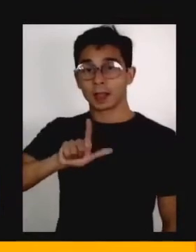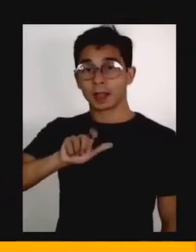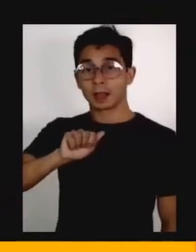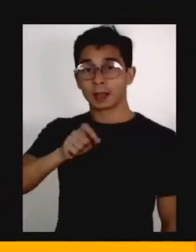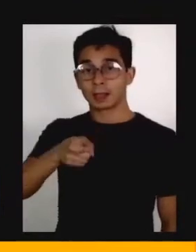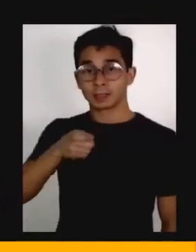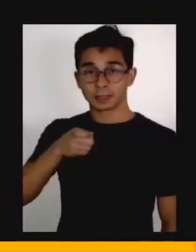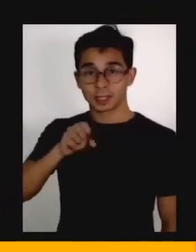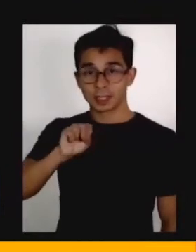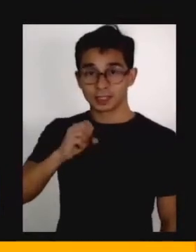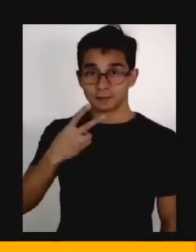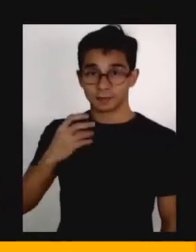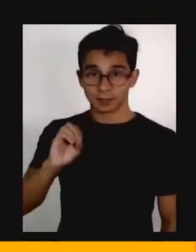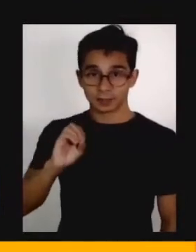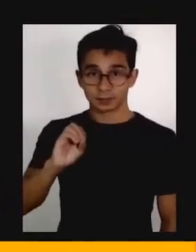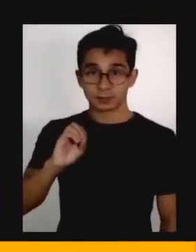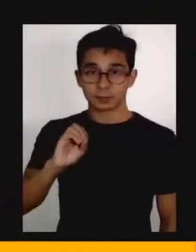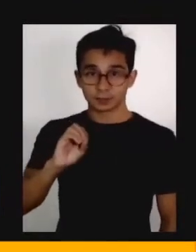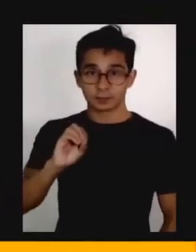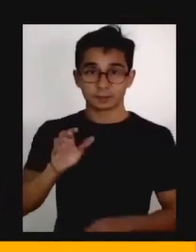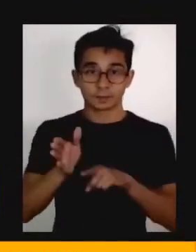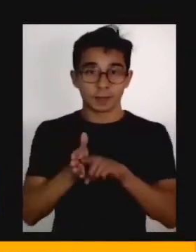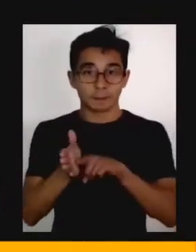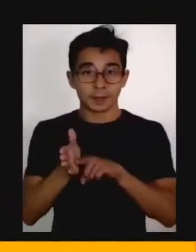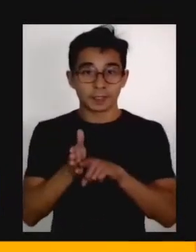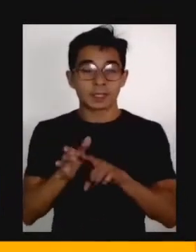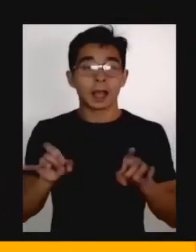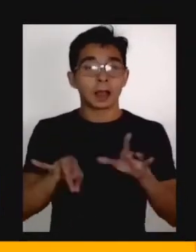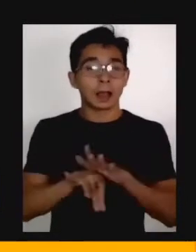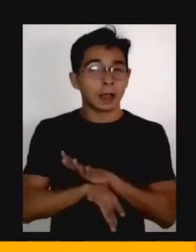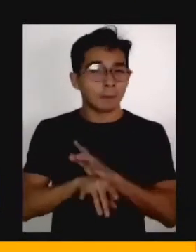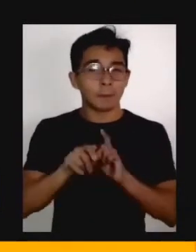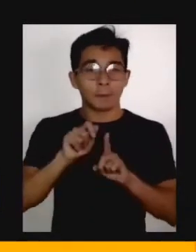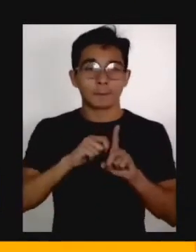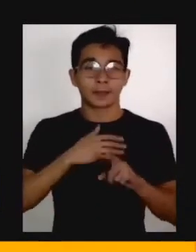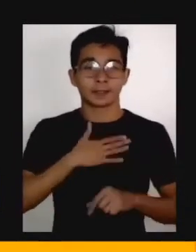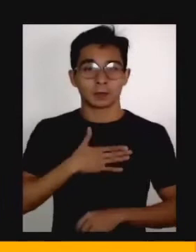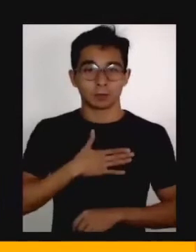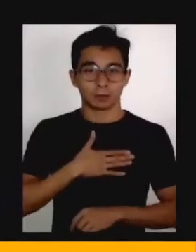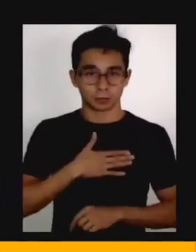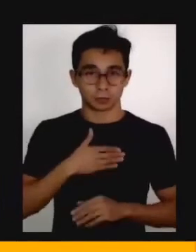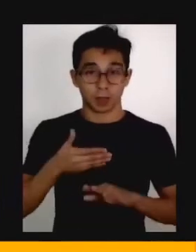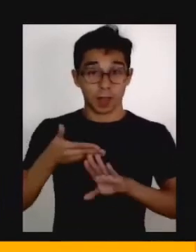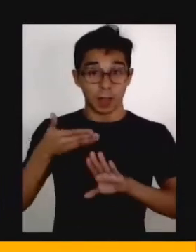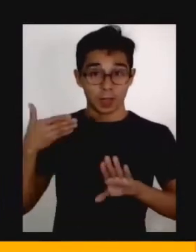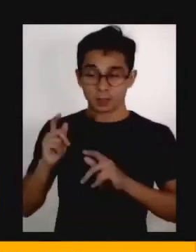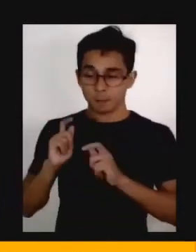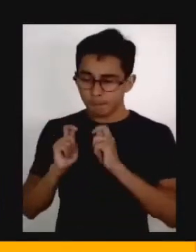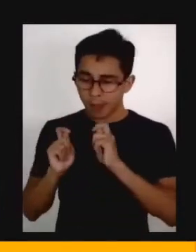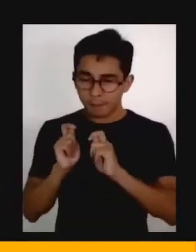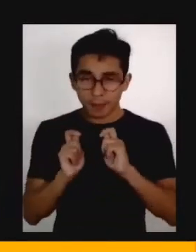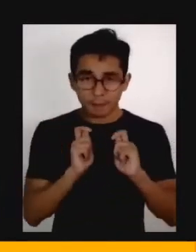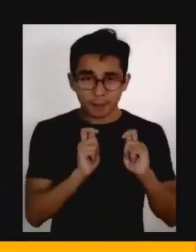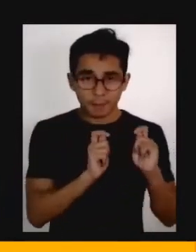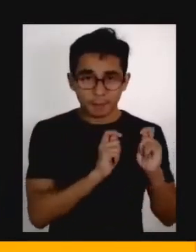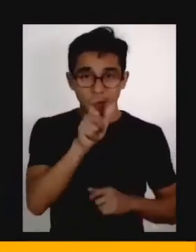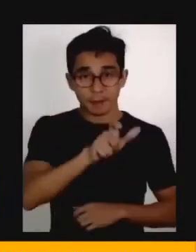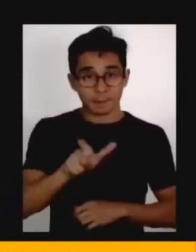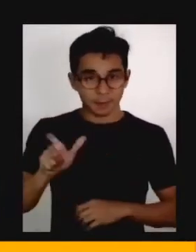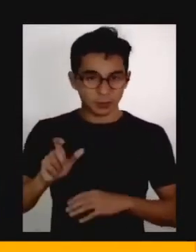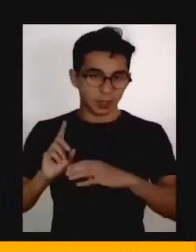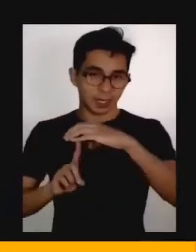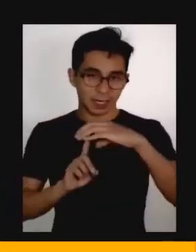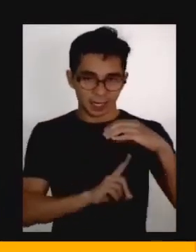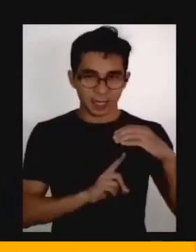fechou essa pesquisa em agosto, aonde entrevistamos clientes, né, os